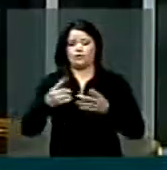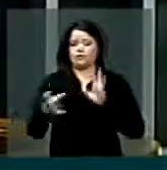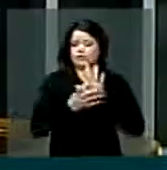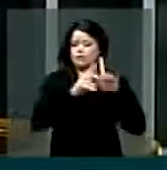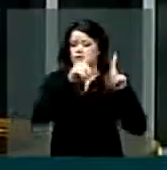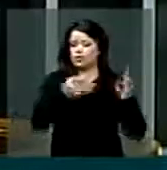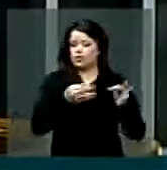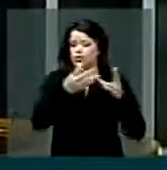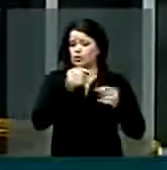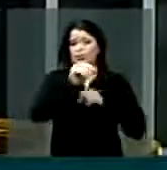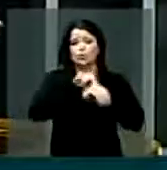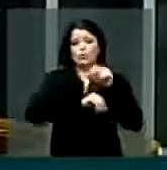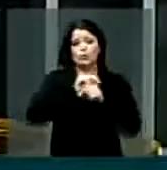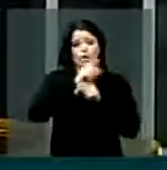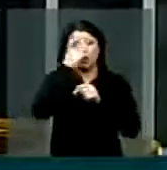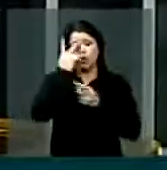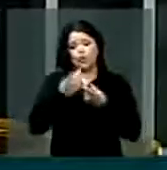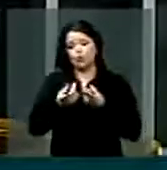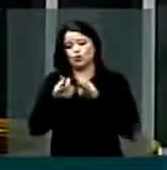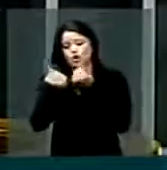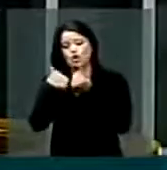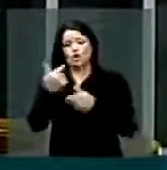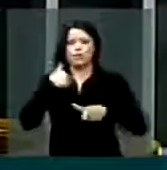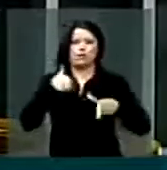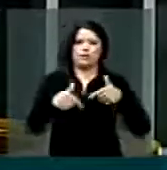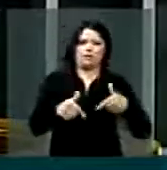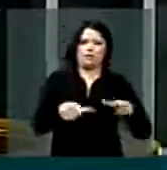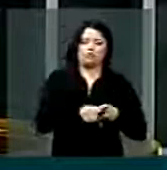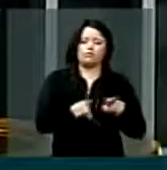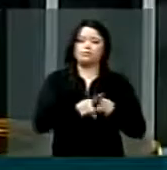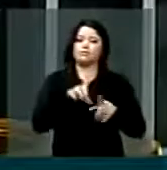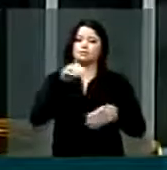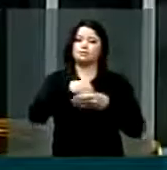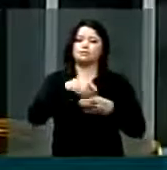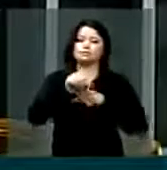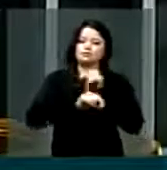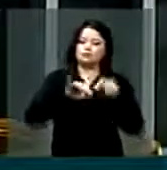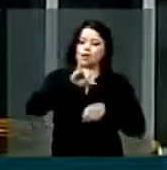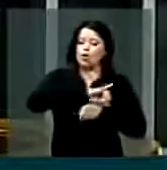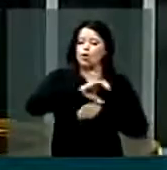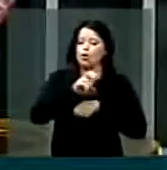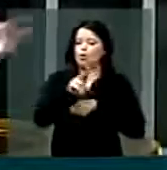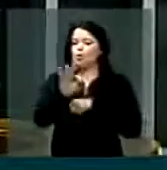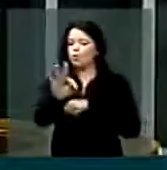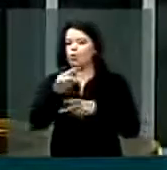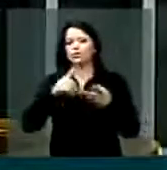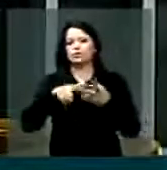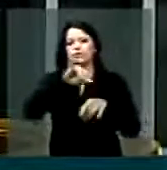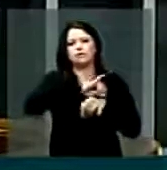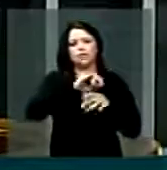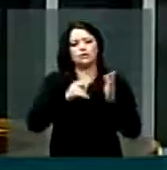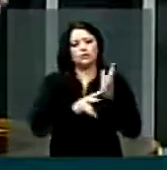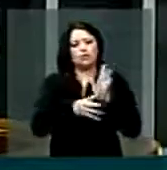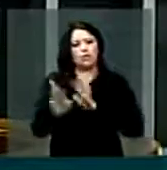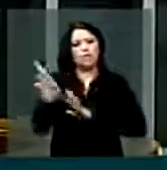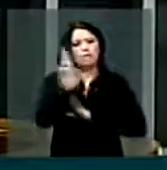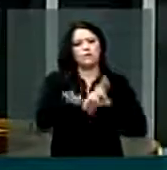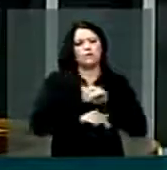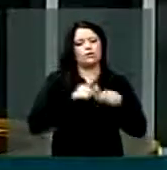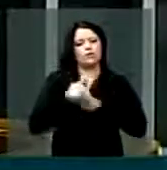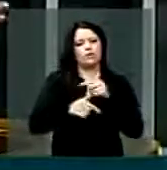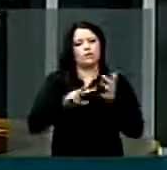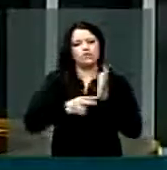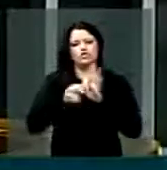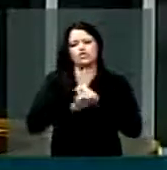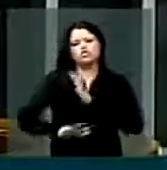servidores, entre o capital e o trabalho, entre as centrais sindicais que representam os trabalhadores, os sindicatos em